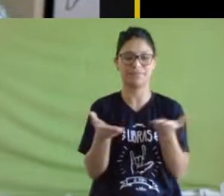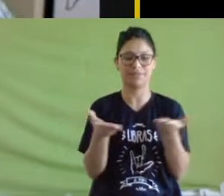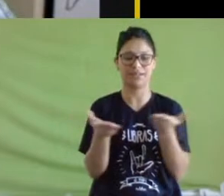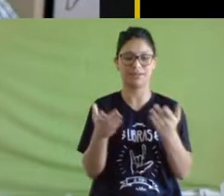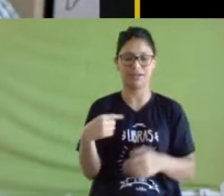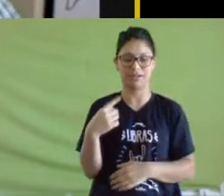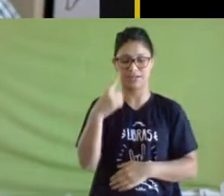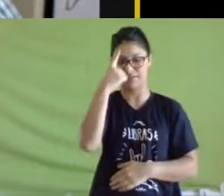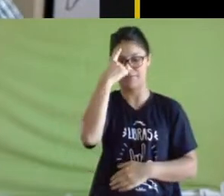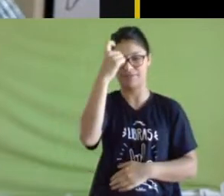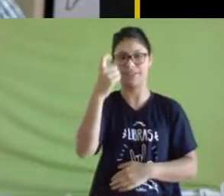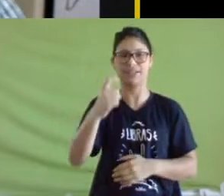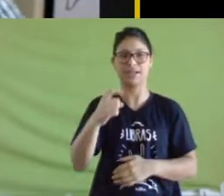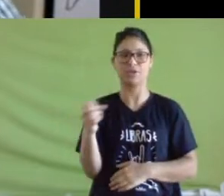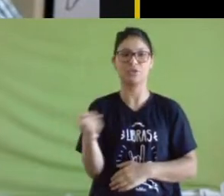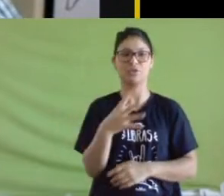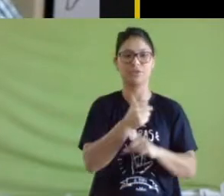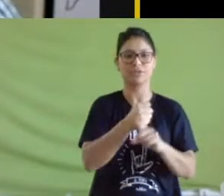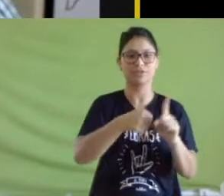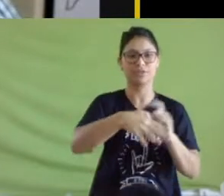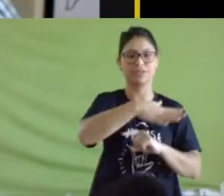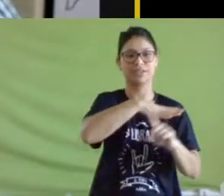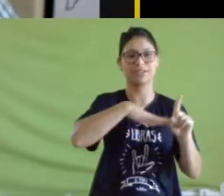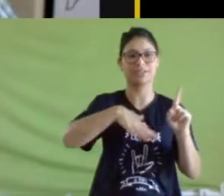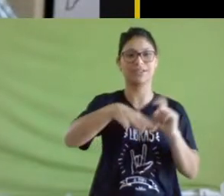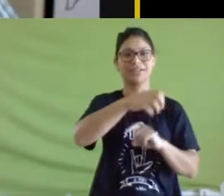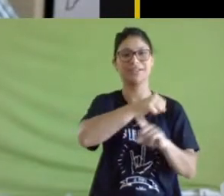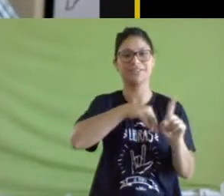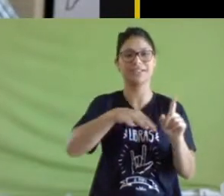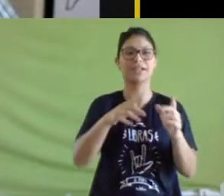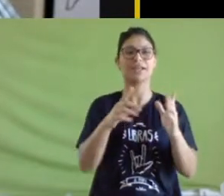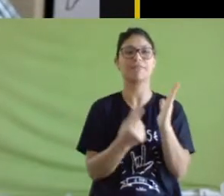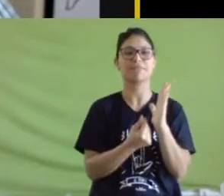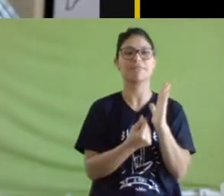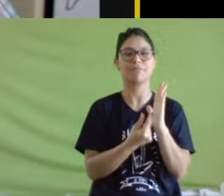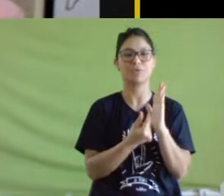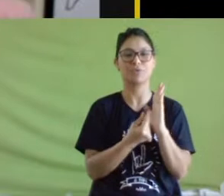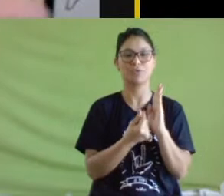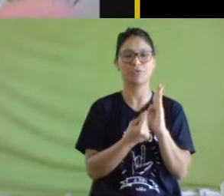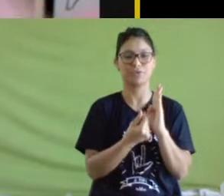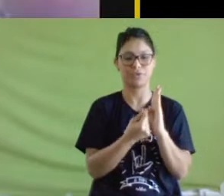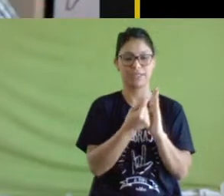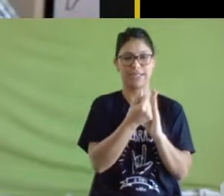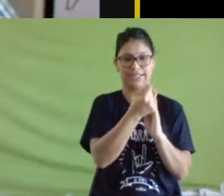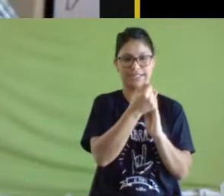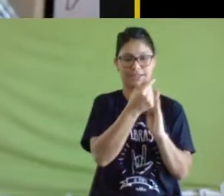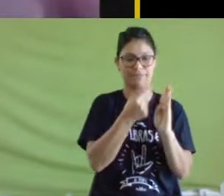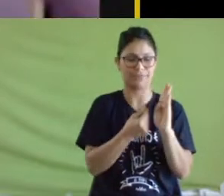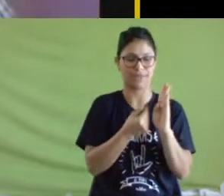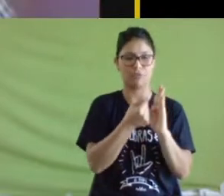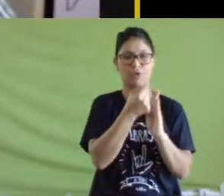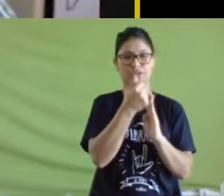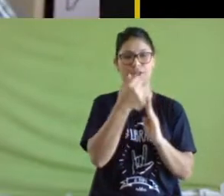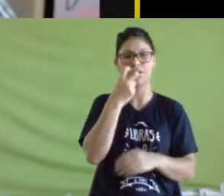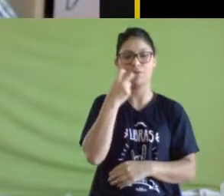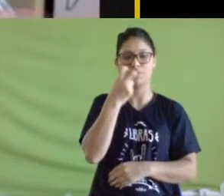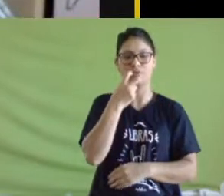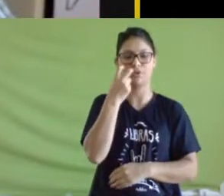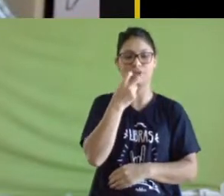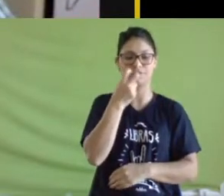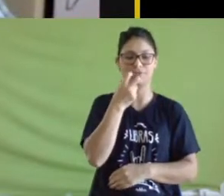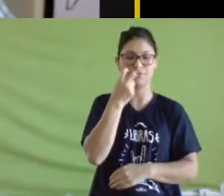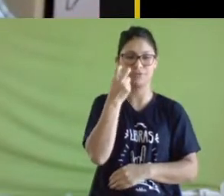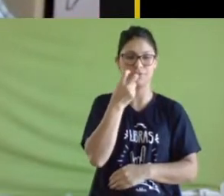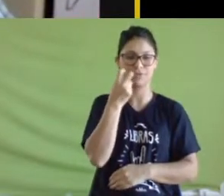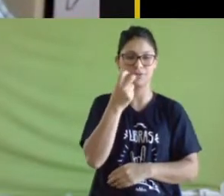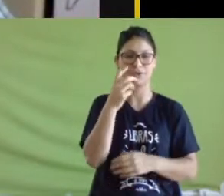na nova sociedade, que era a sociedade burguesa, em que o orador, o artista não tinha